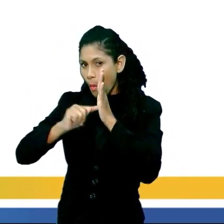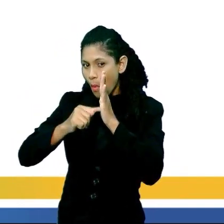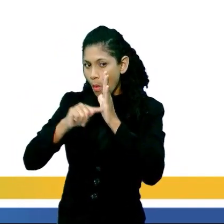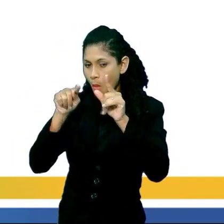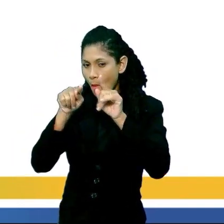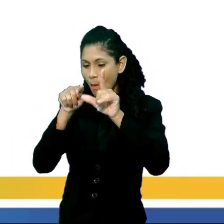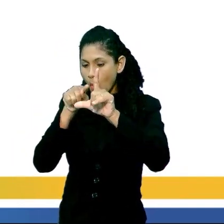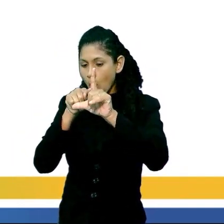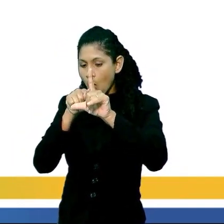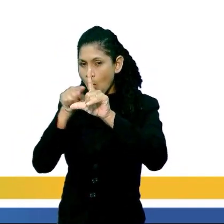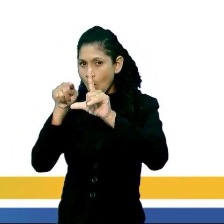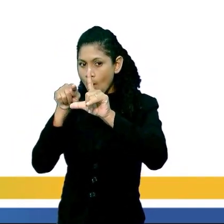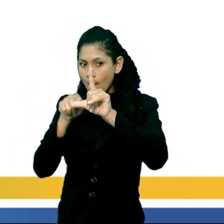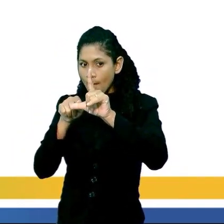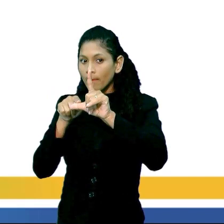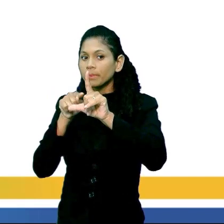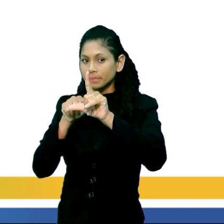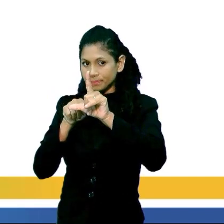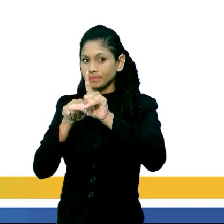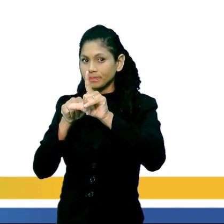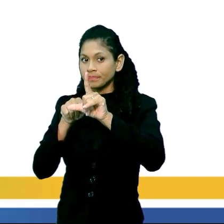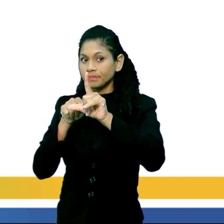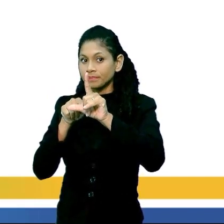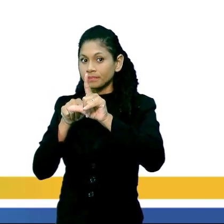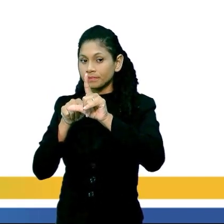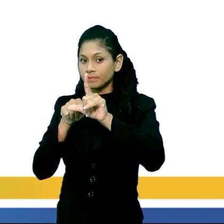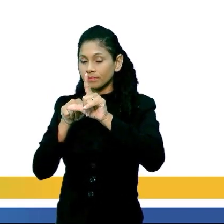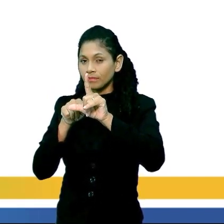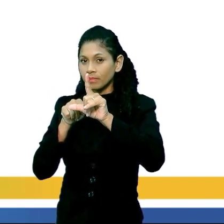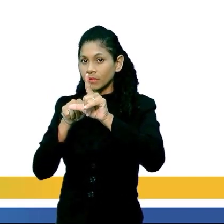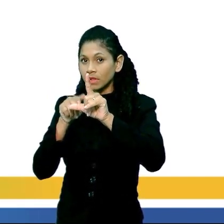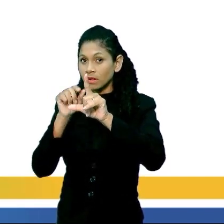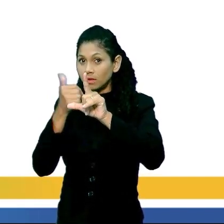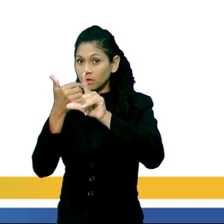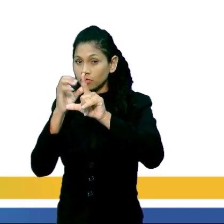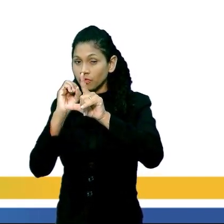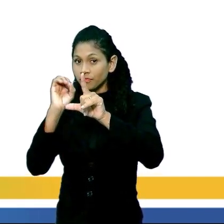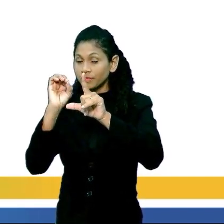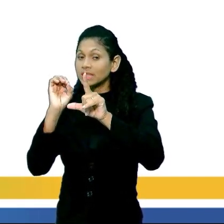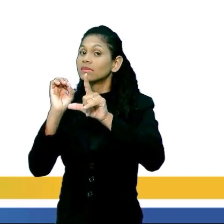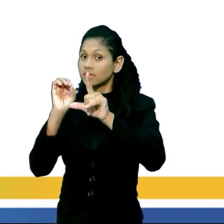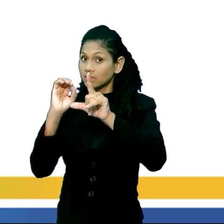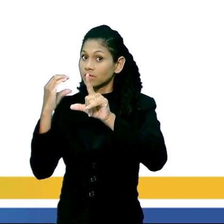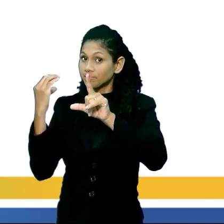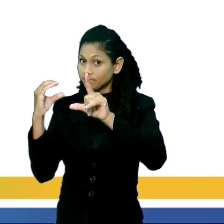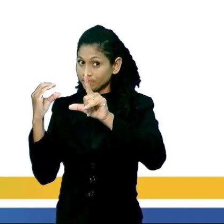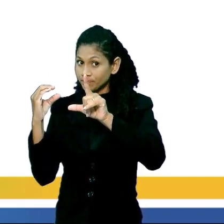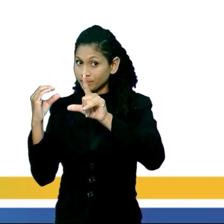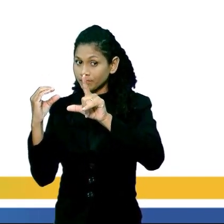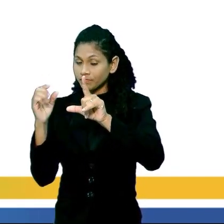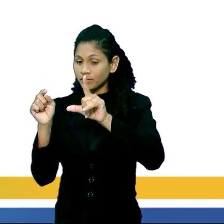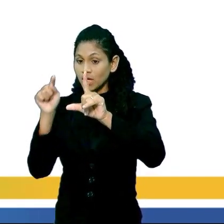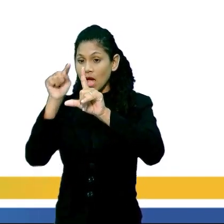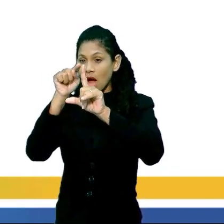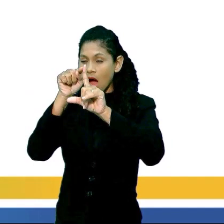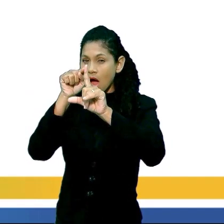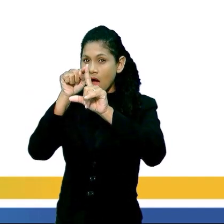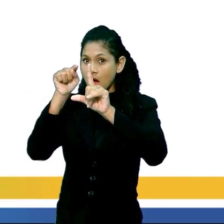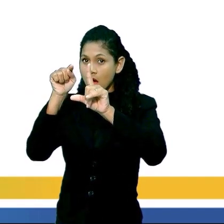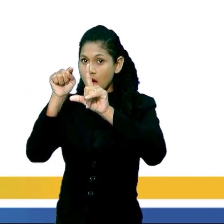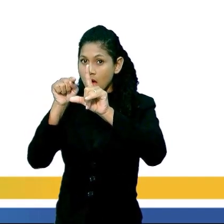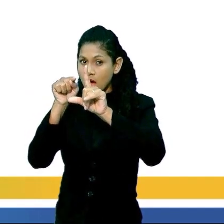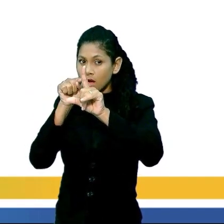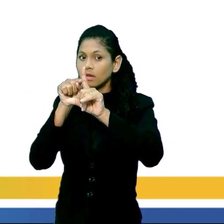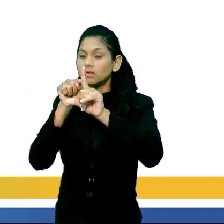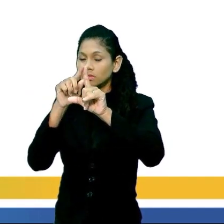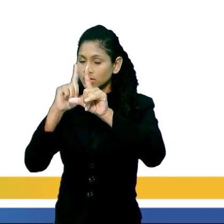pequeno e no quadrado. Aí o que a gente quer, tudo bem? Então vamos lá. Nós temos aí o ponto